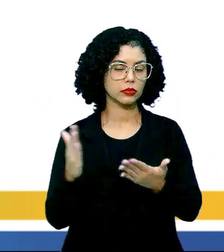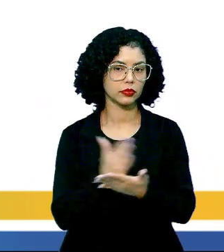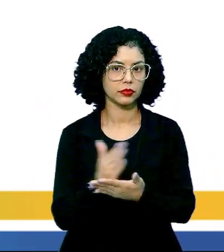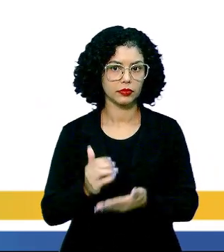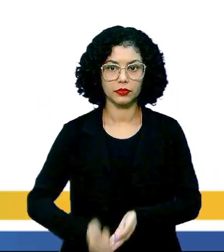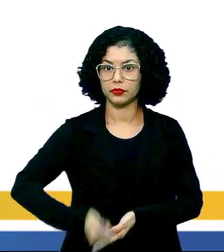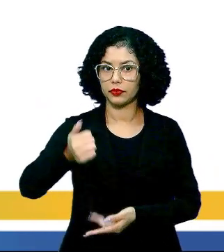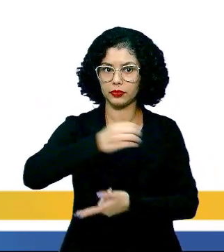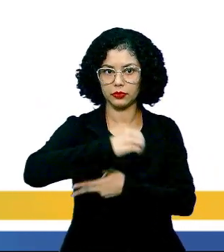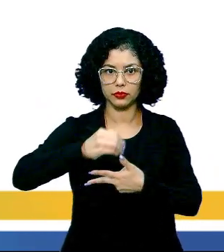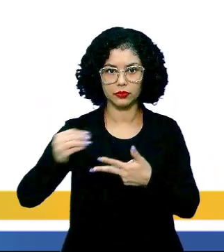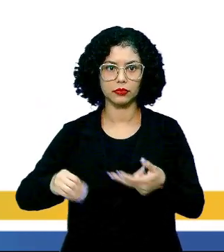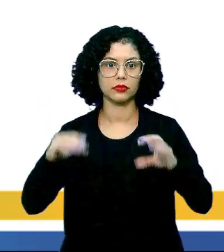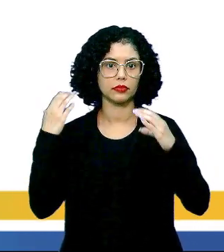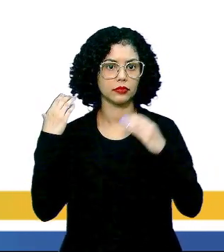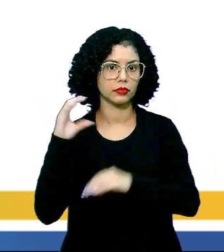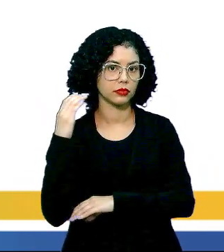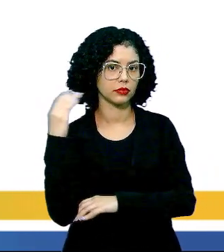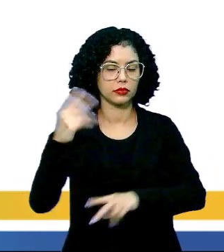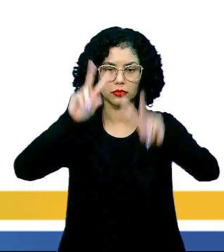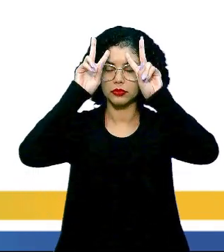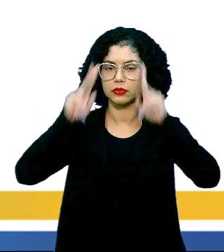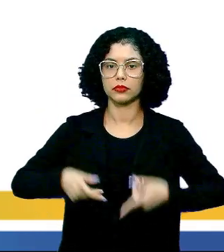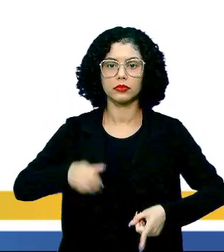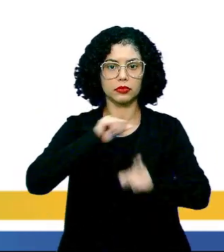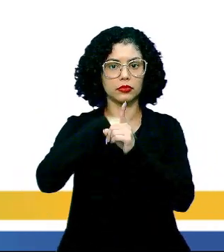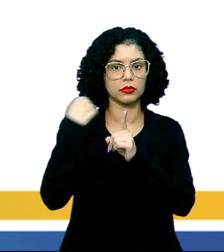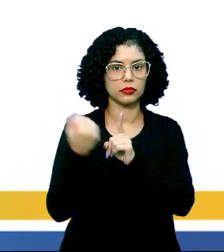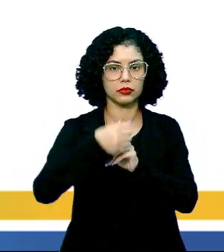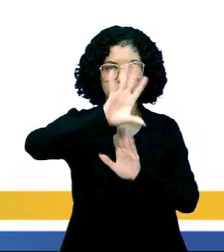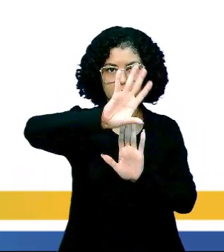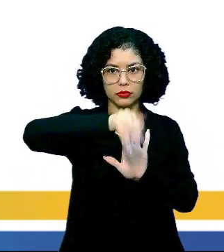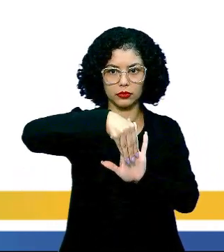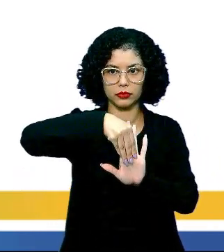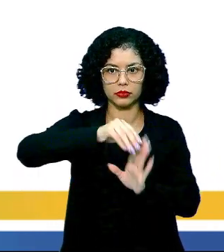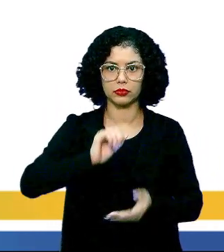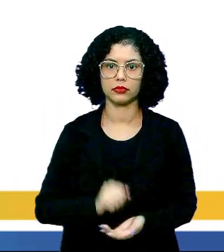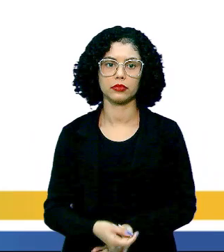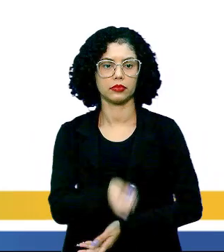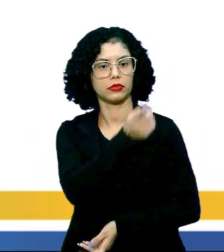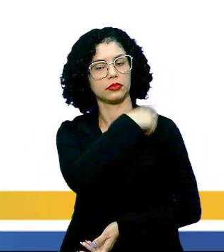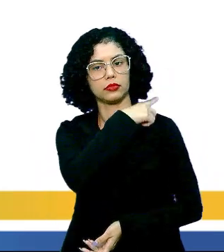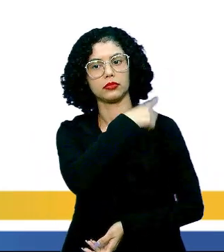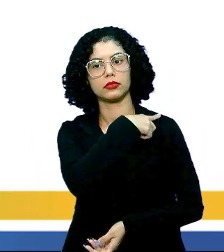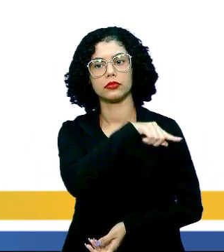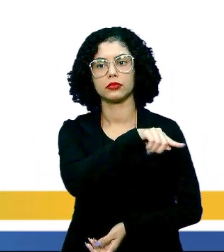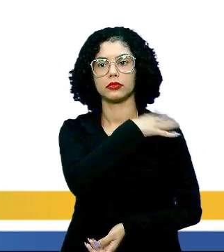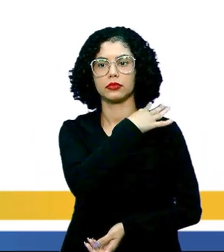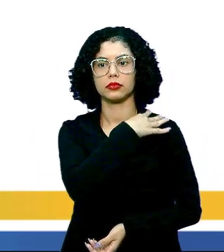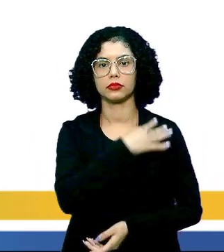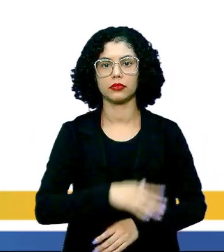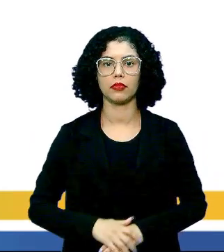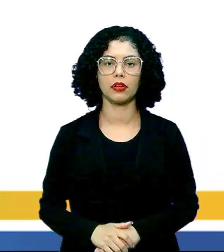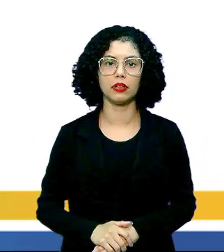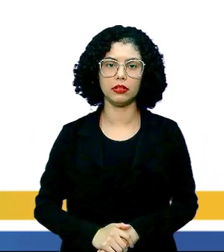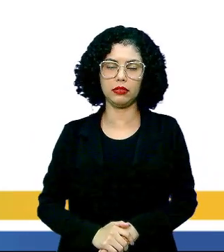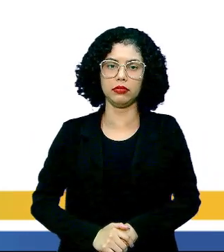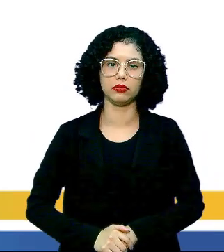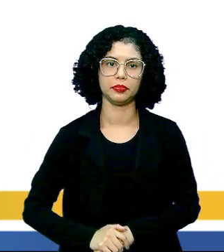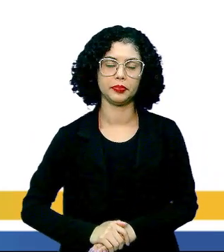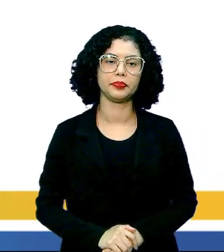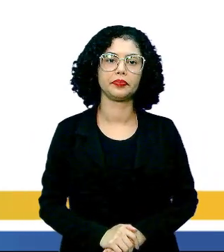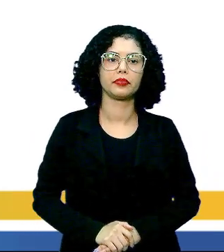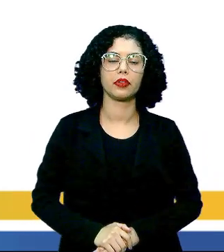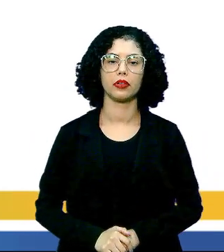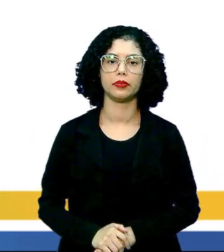A Prova Enem, Ciências Humanas e Sociais Aplicadas, referentes ao